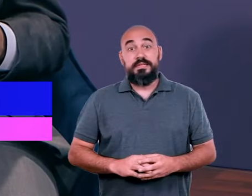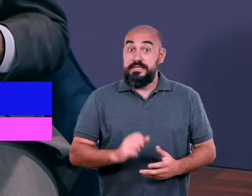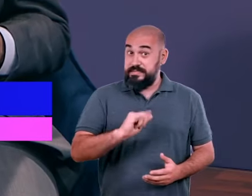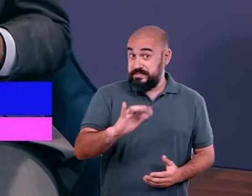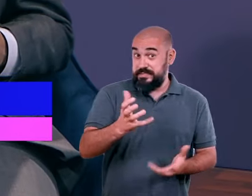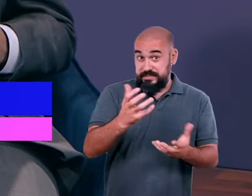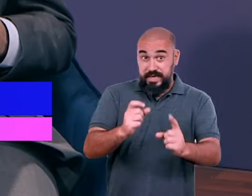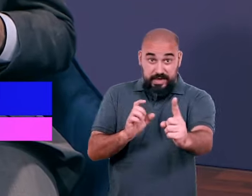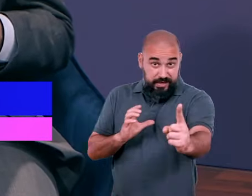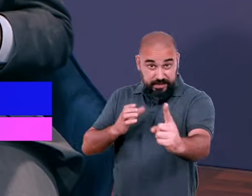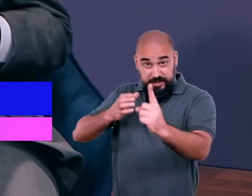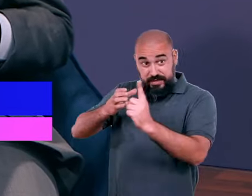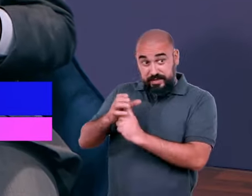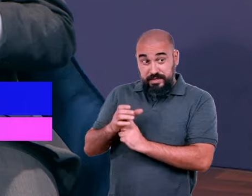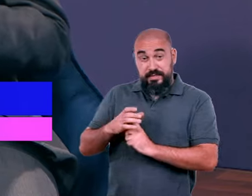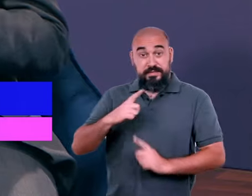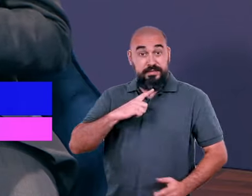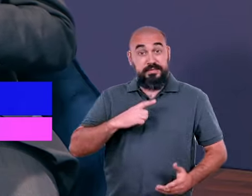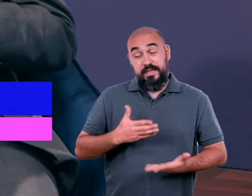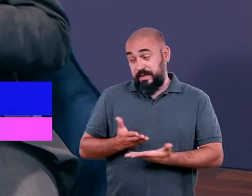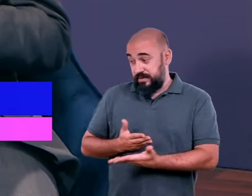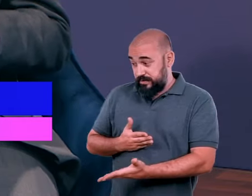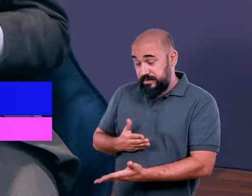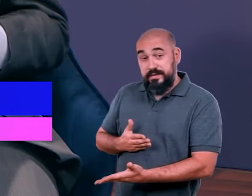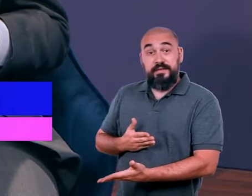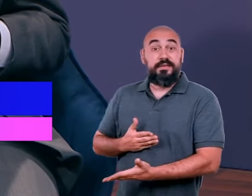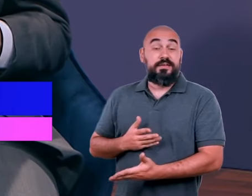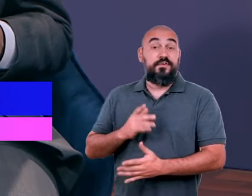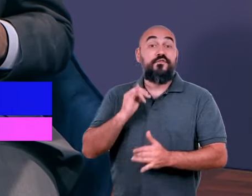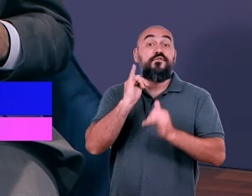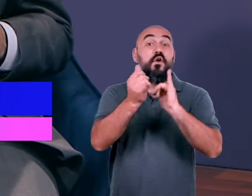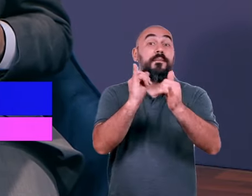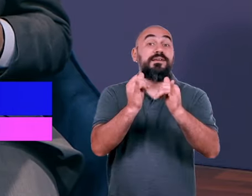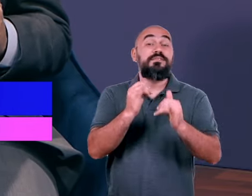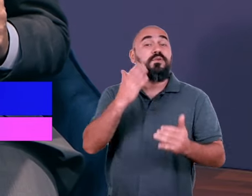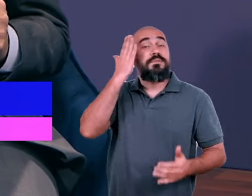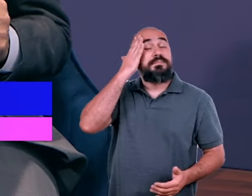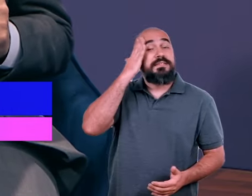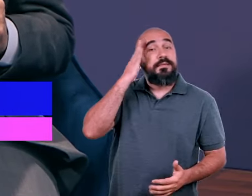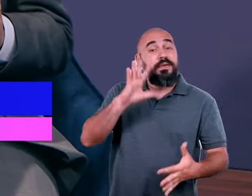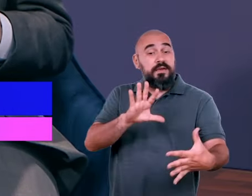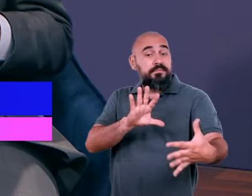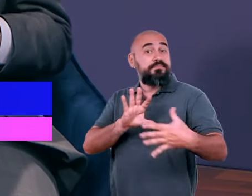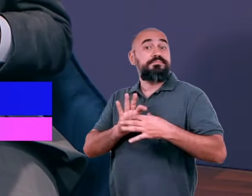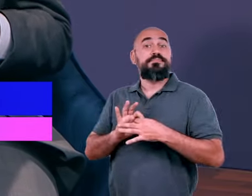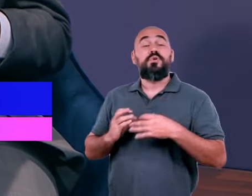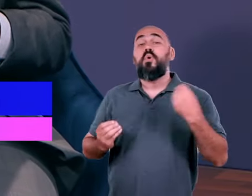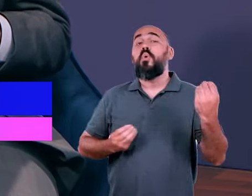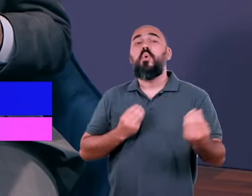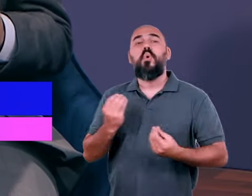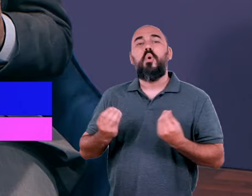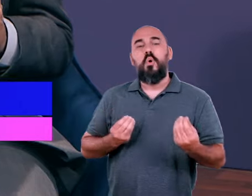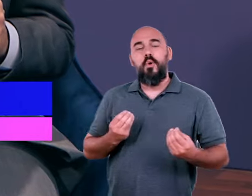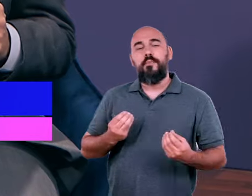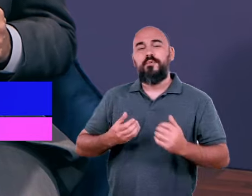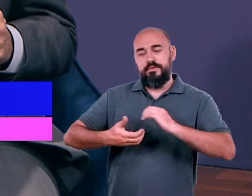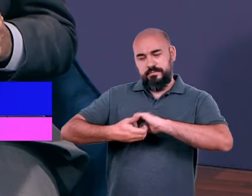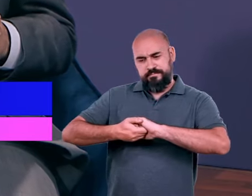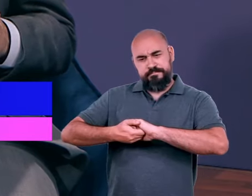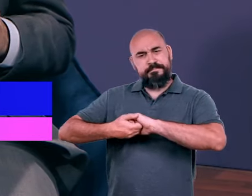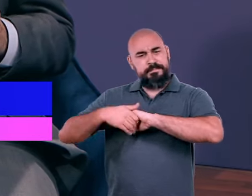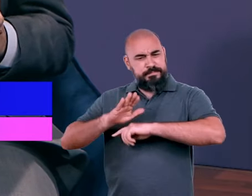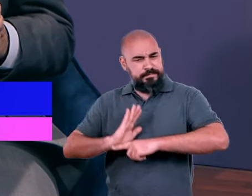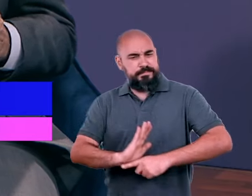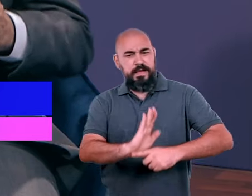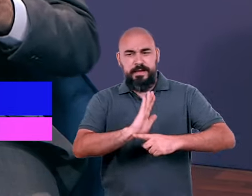anjo da esperança, tem aqui na tela algumas informações para que você se una a esse exército de mãos